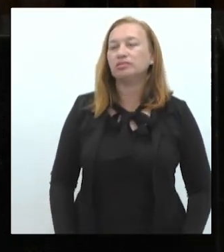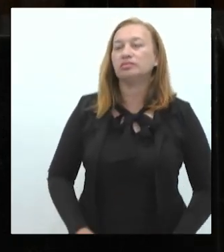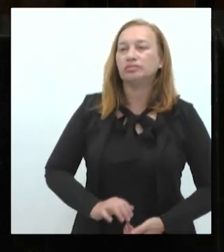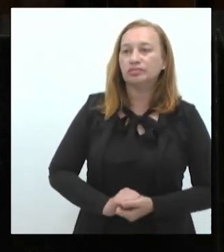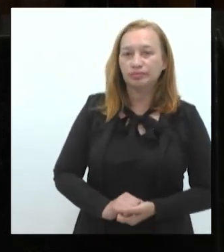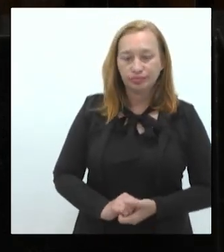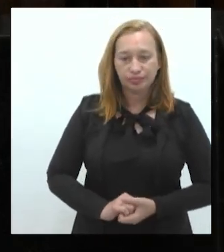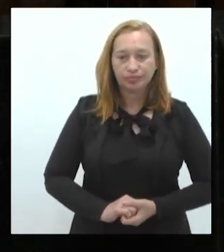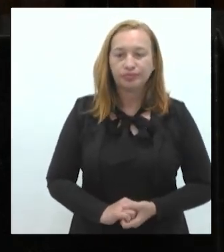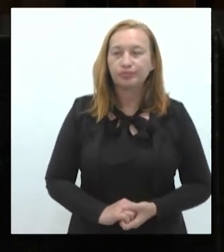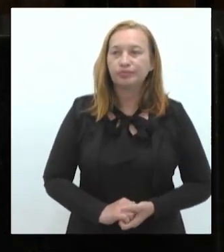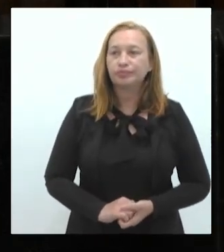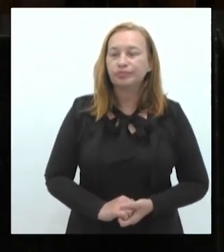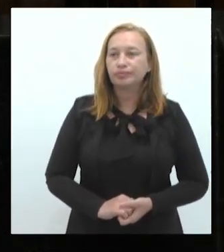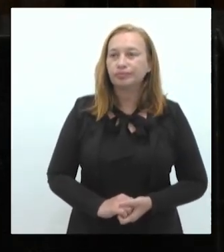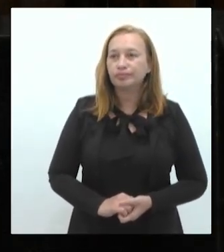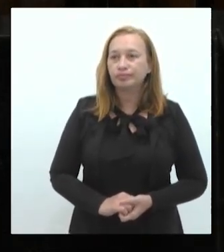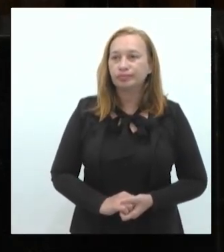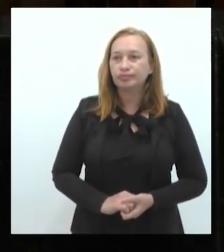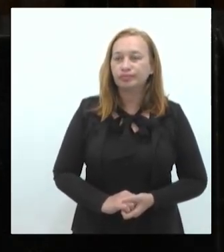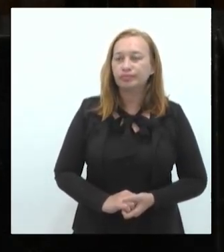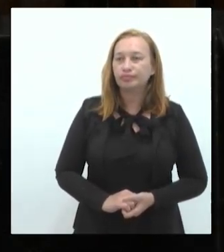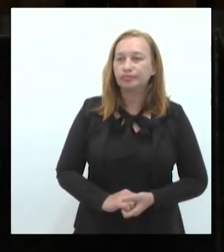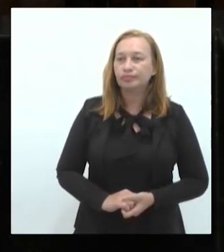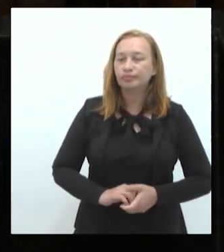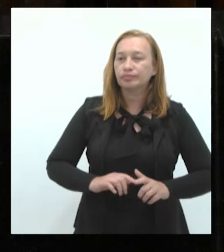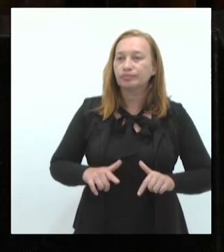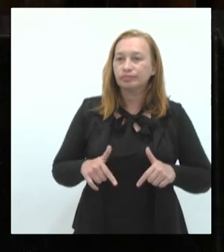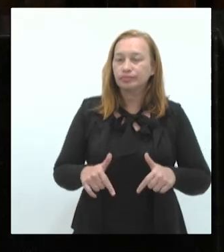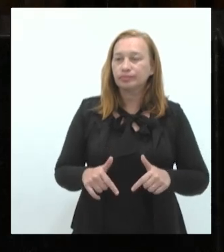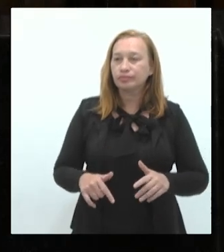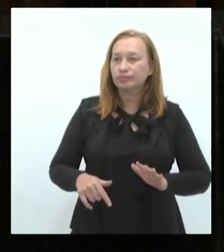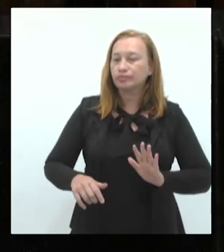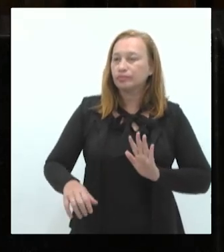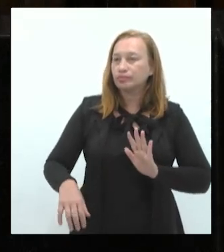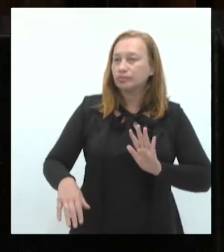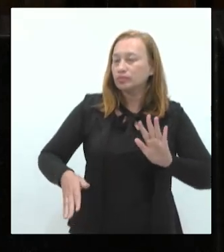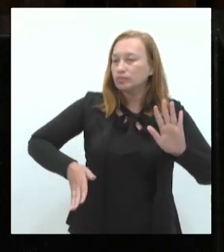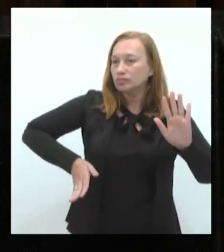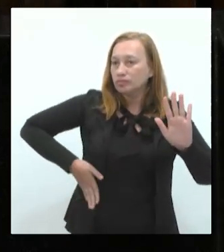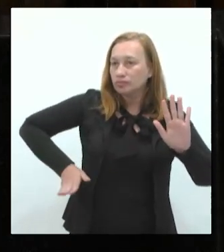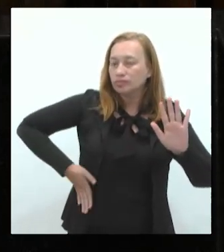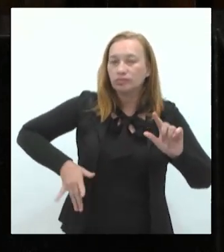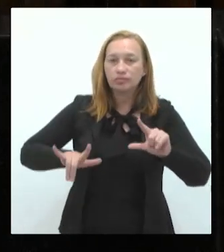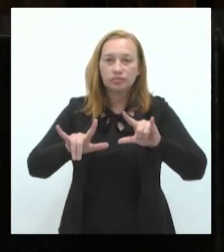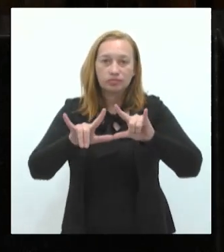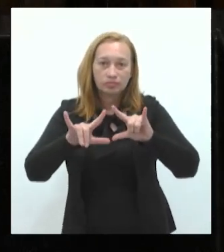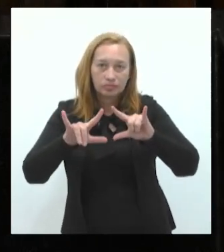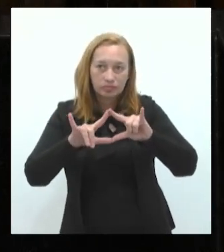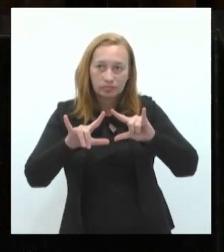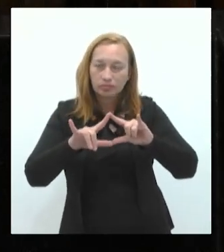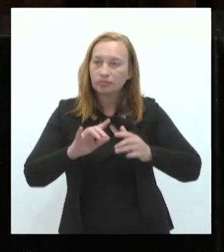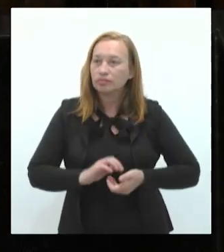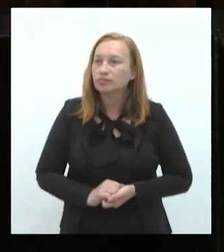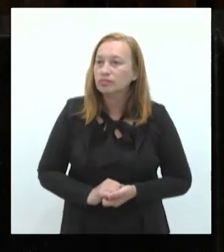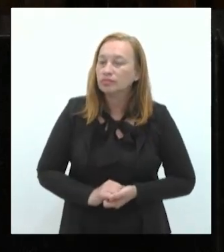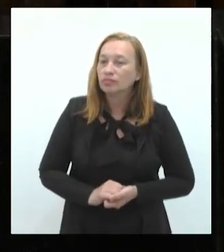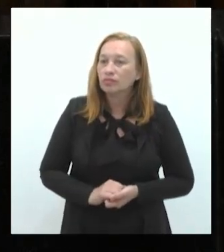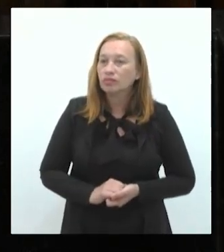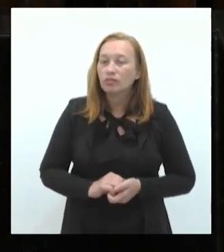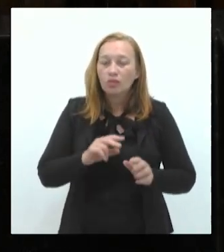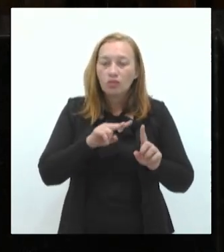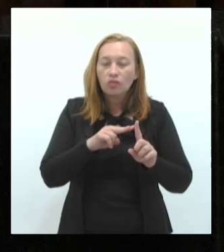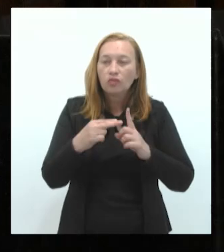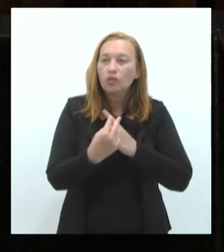Evidencia-se que as ações dos narcotraficantes, dos milicianos, visam